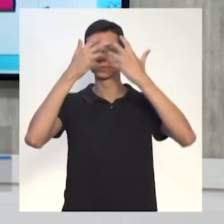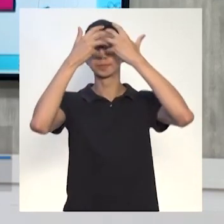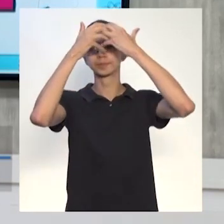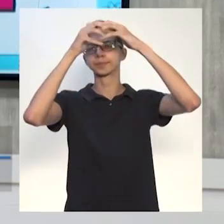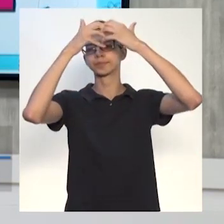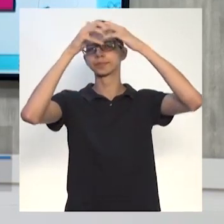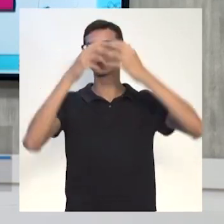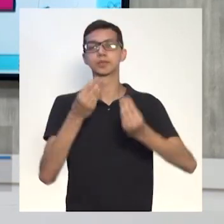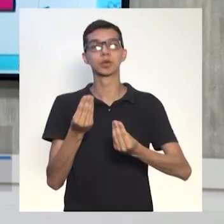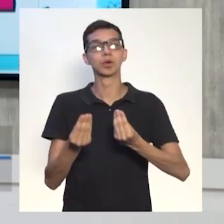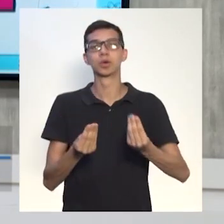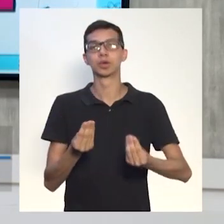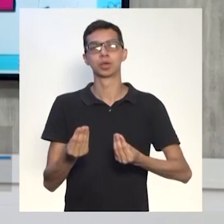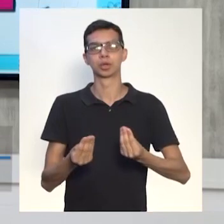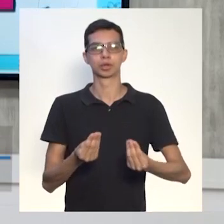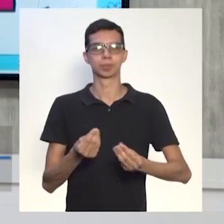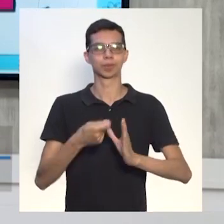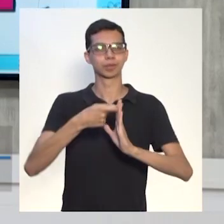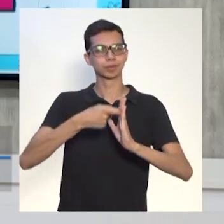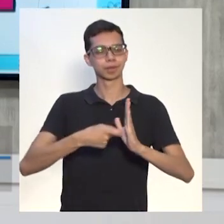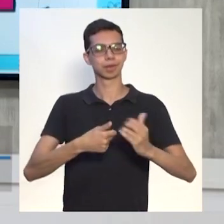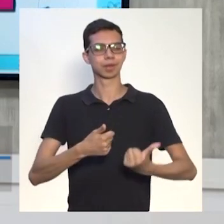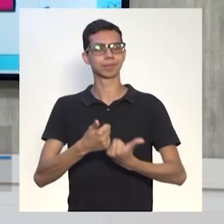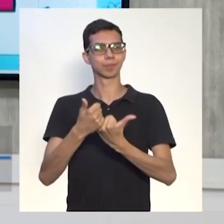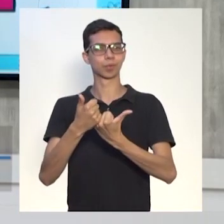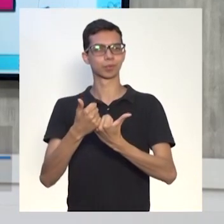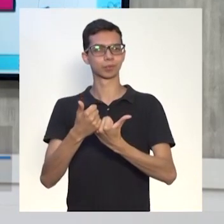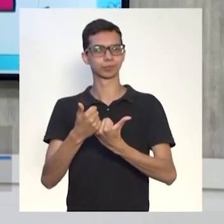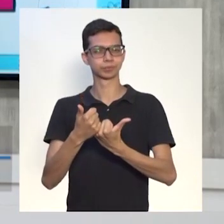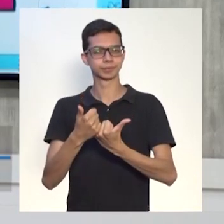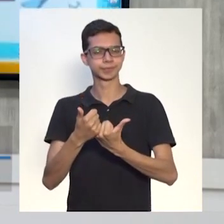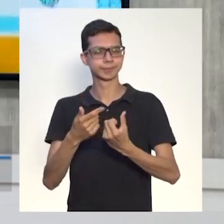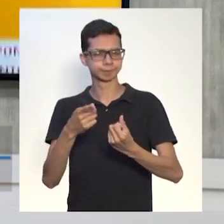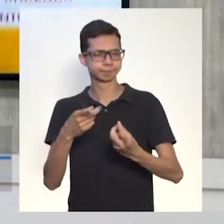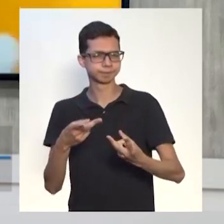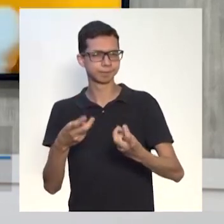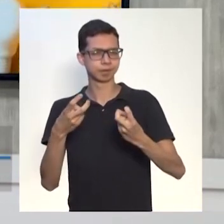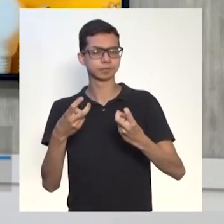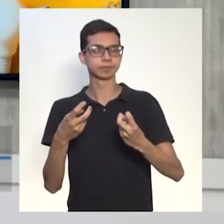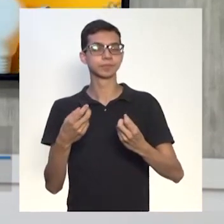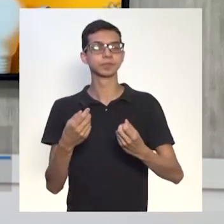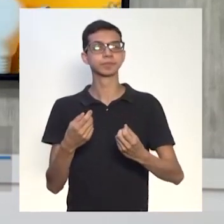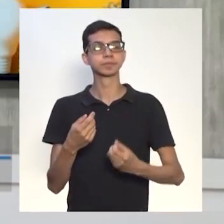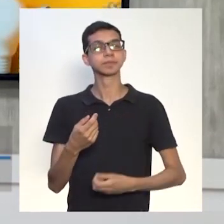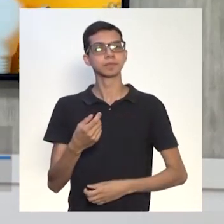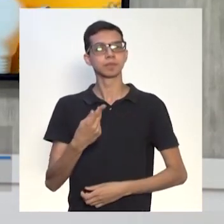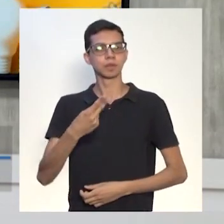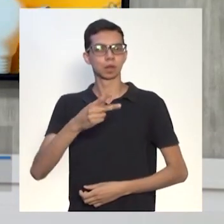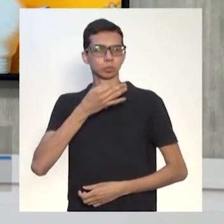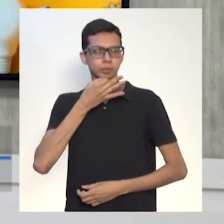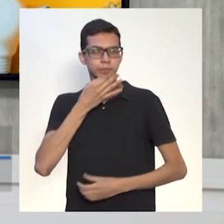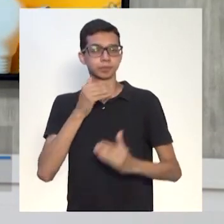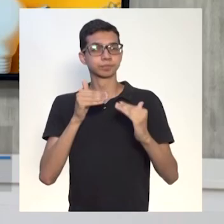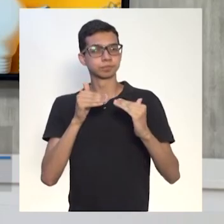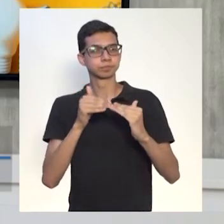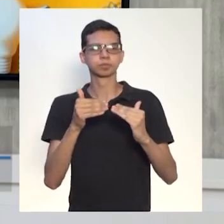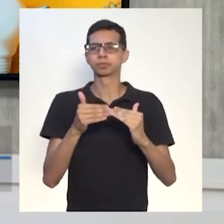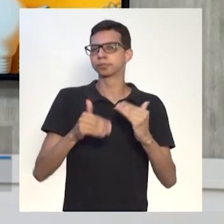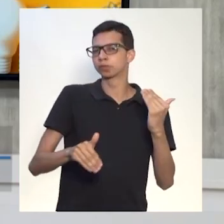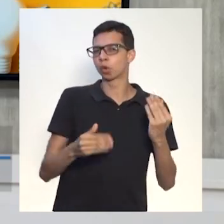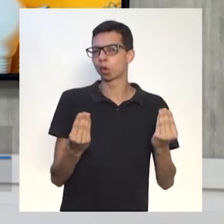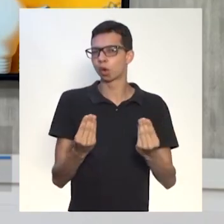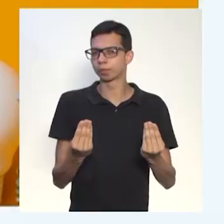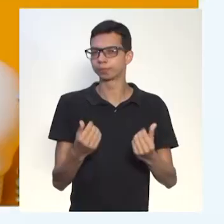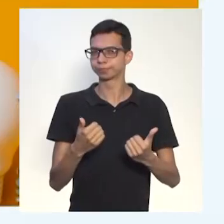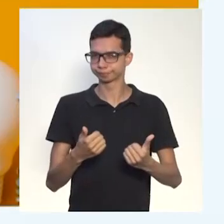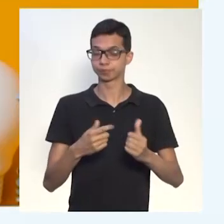que se os textos motivadores concordam ou discordam da sua posição inicial. Vamos fazer então aí, ó, montar o projeto